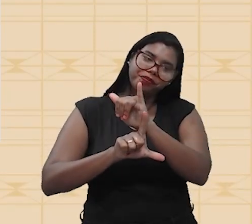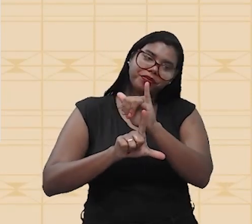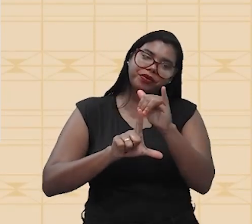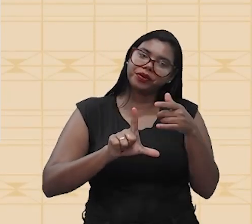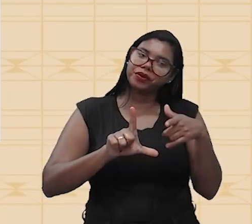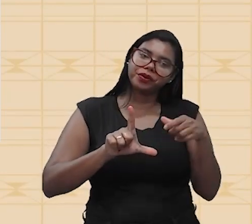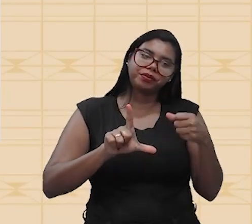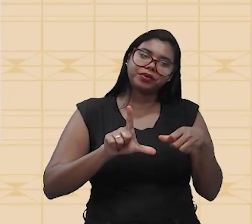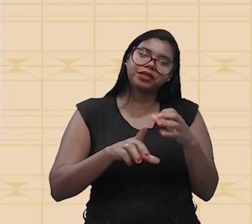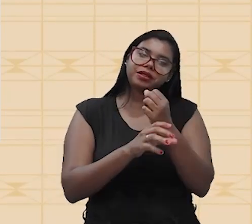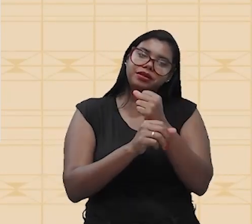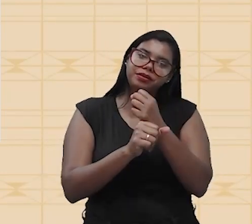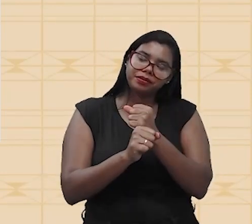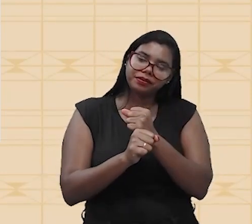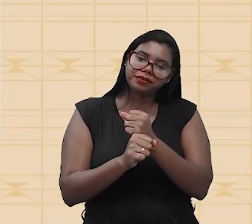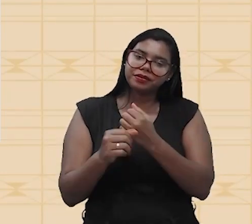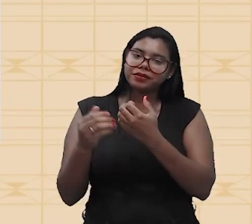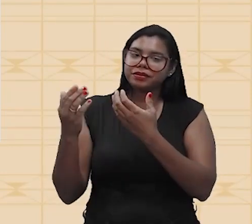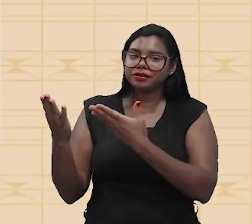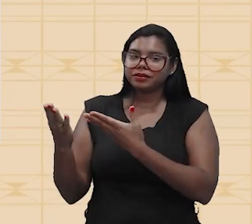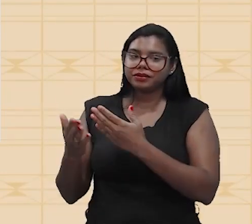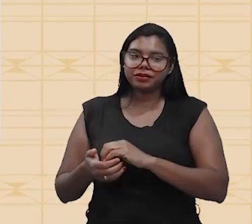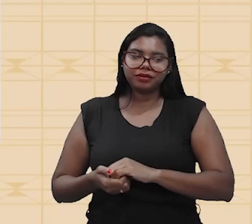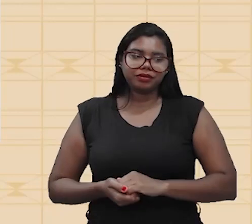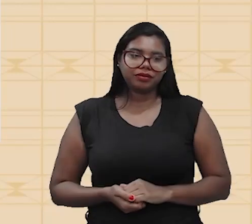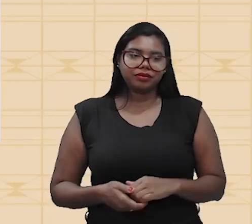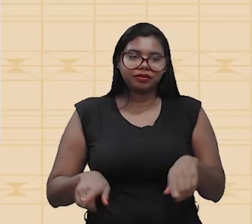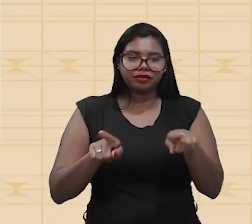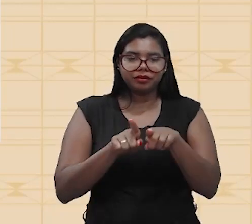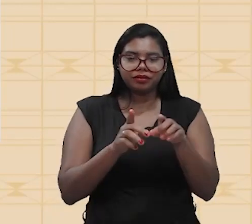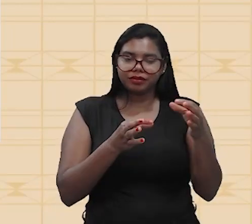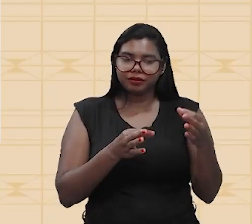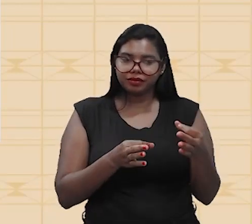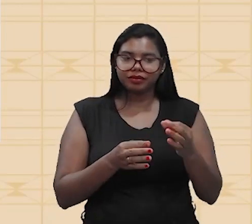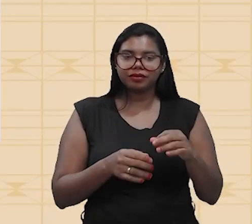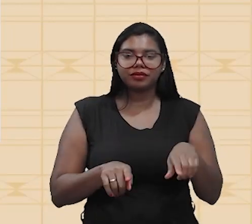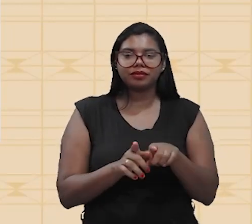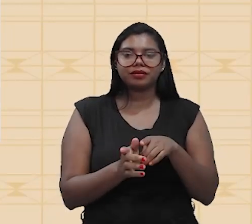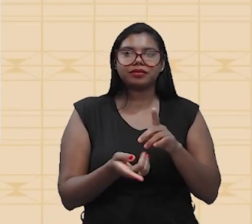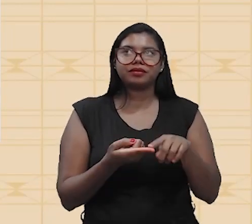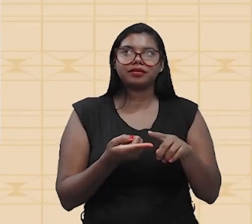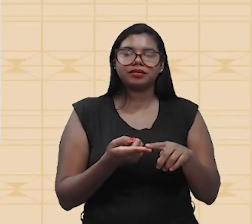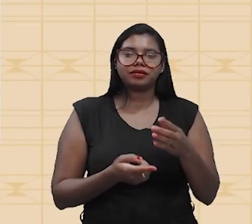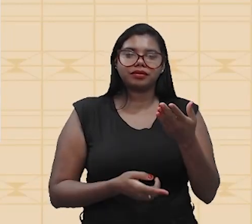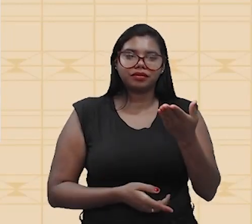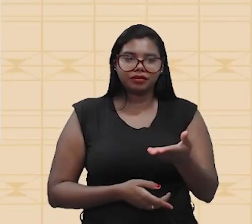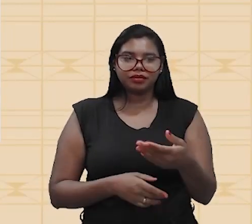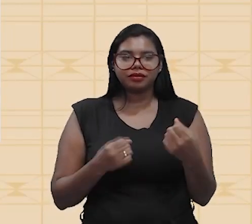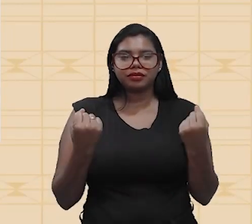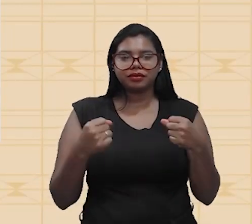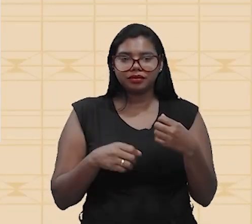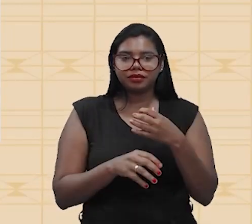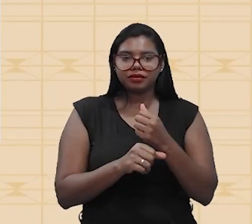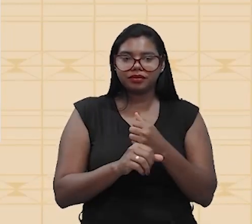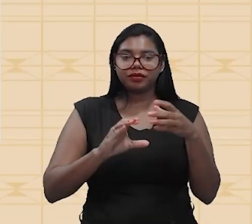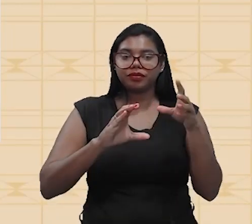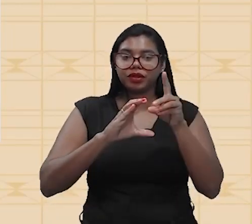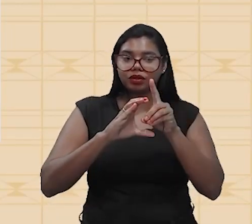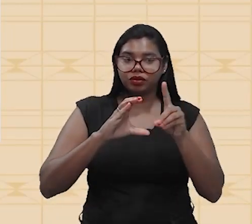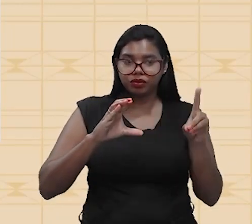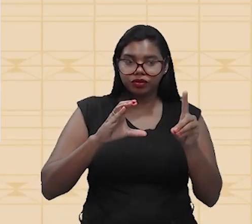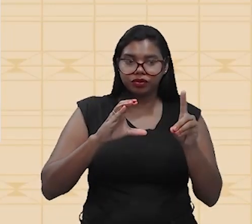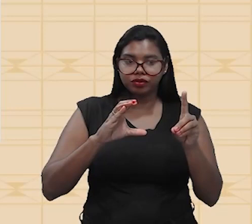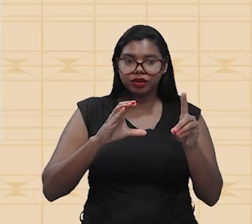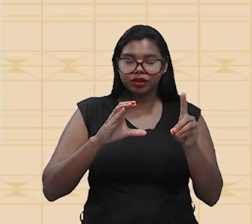da fórmula do y do vértice, que também daria certo, tá? Mas aí você precisaria calcular o delta e depois jogar nessa